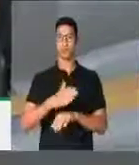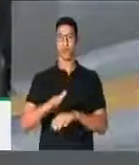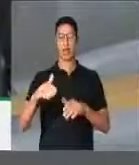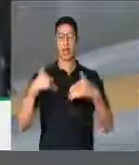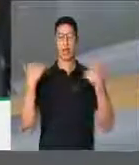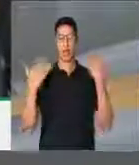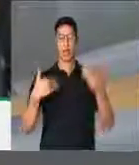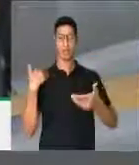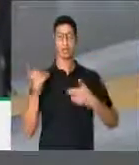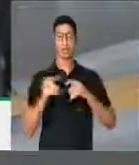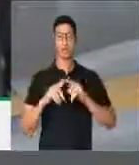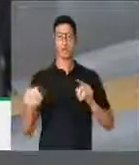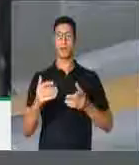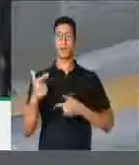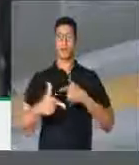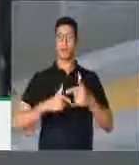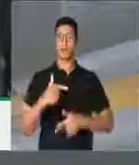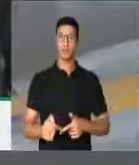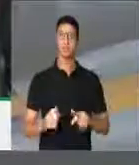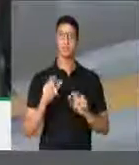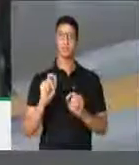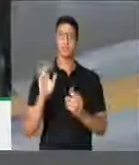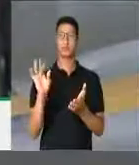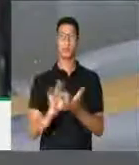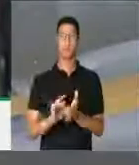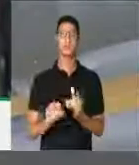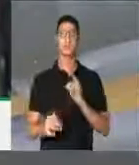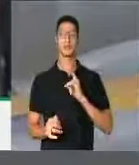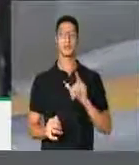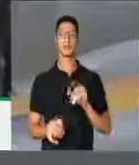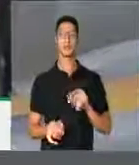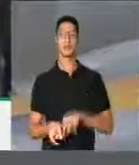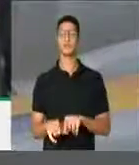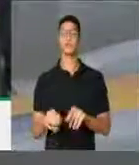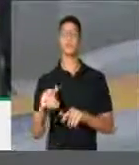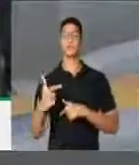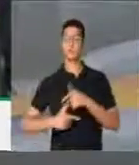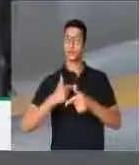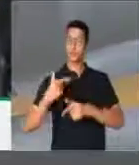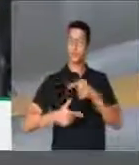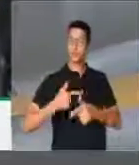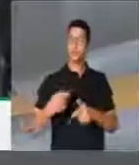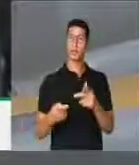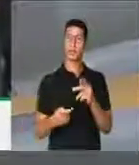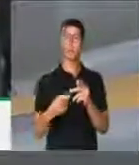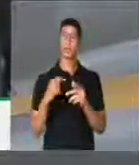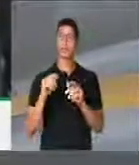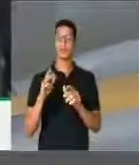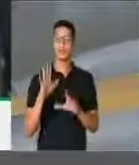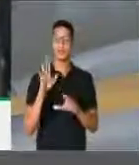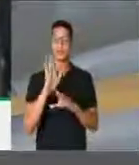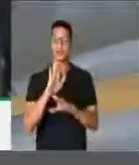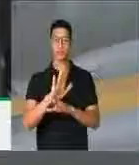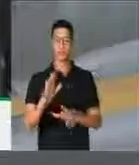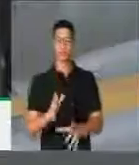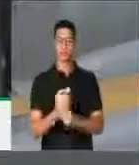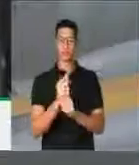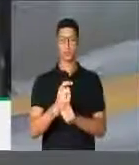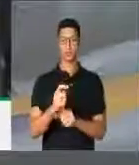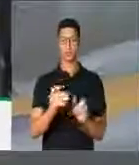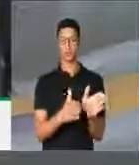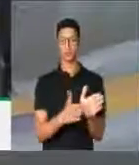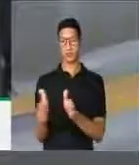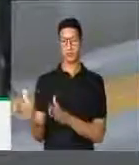alegria, mas de servidores que efetivamente trabalharam e contribuíram